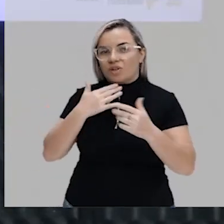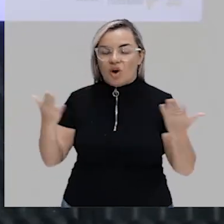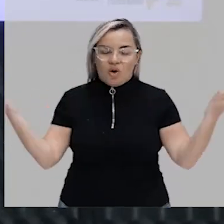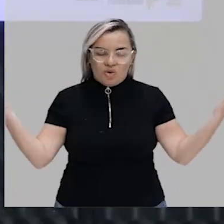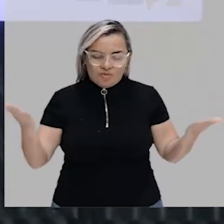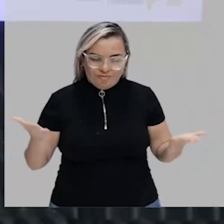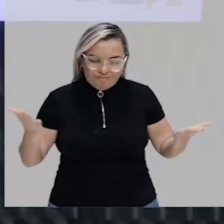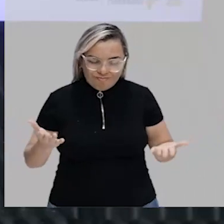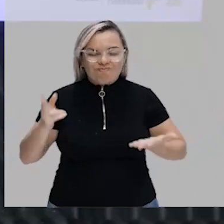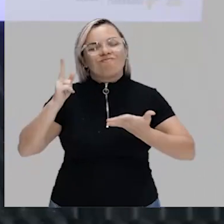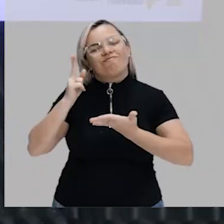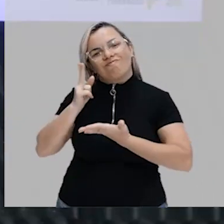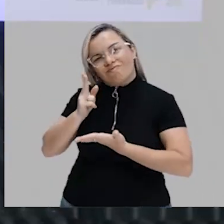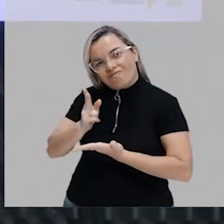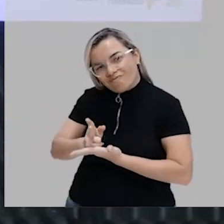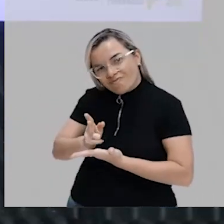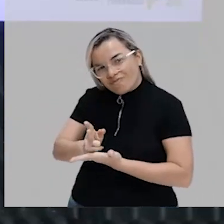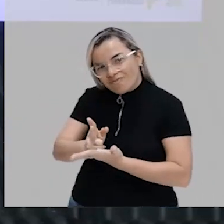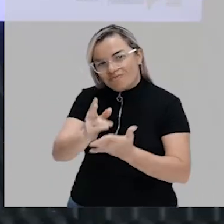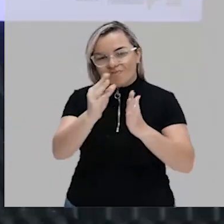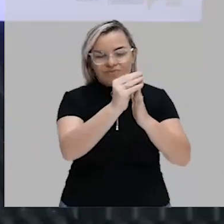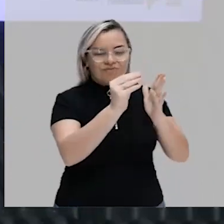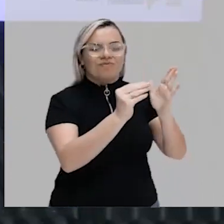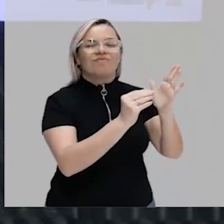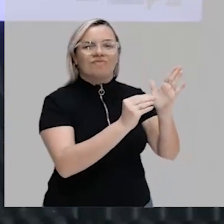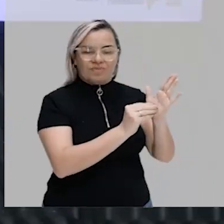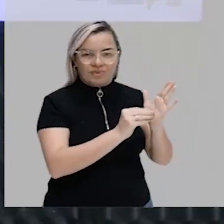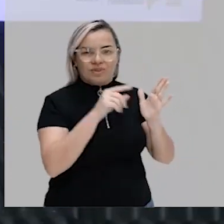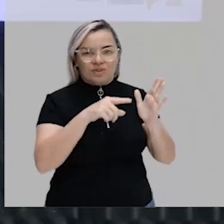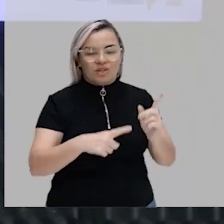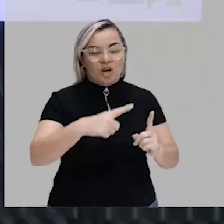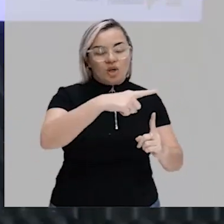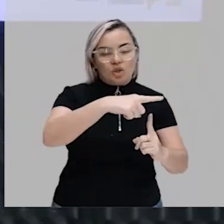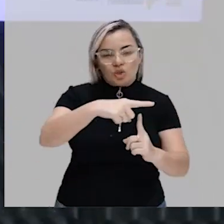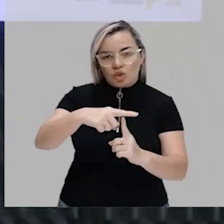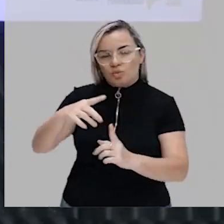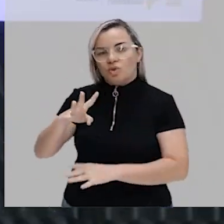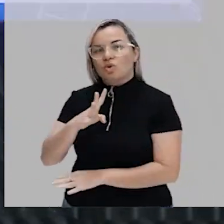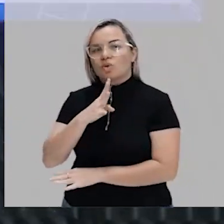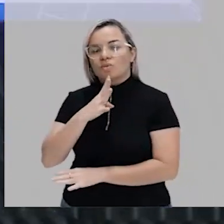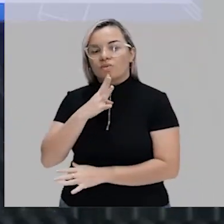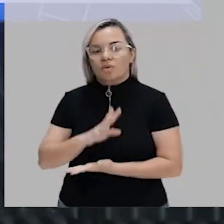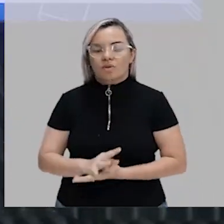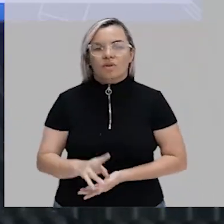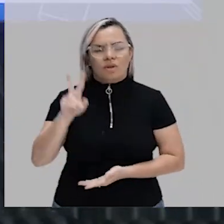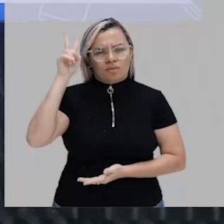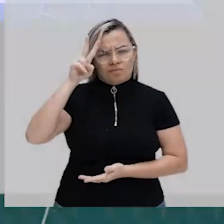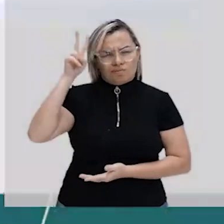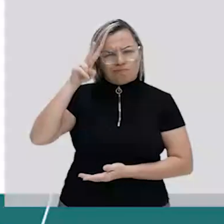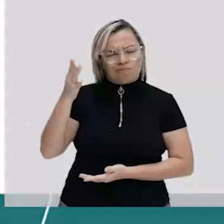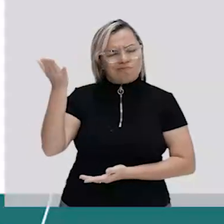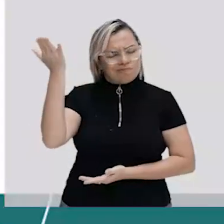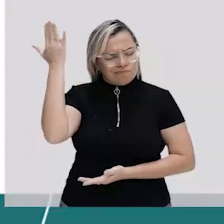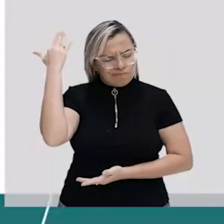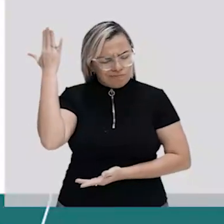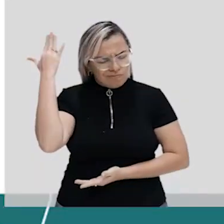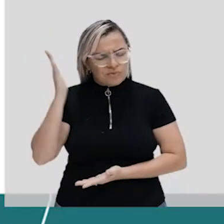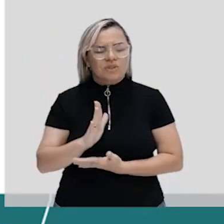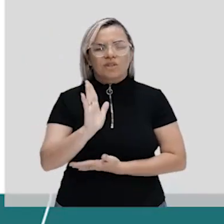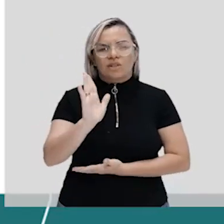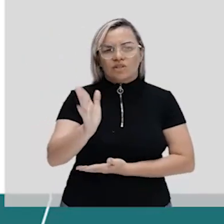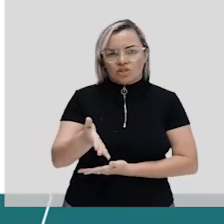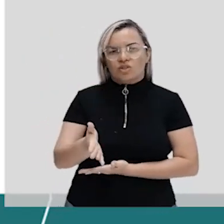gente vai dar continuidade ao assunto tipos de conhecimento. Lembrando que na aula passada, a gente já